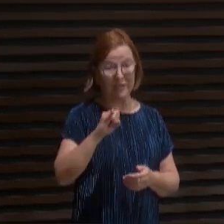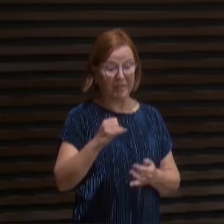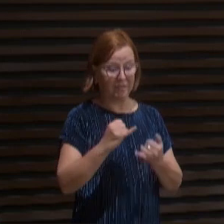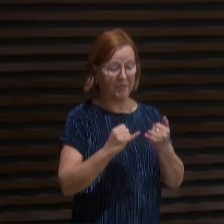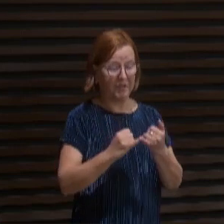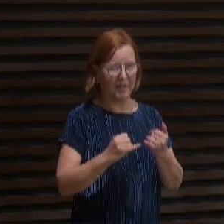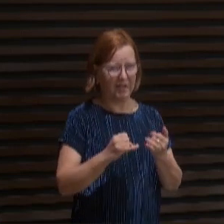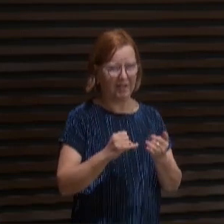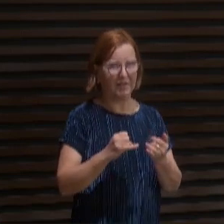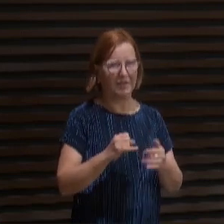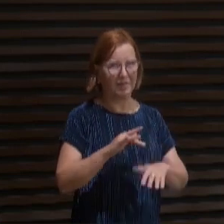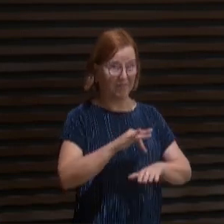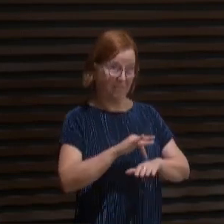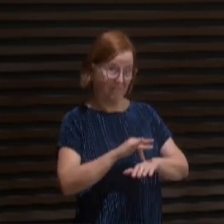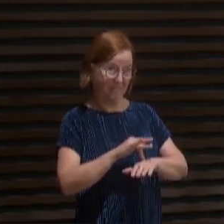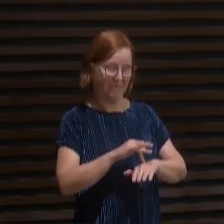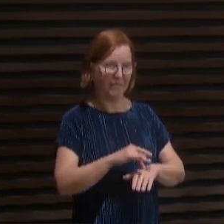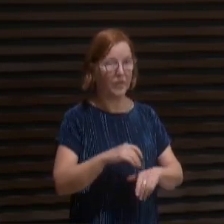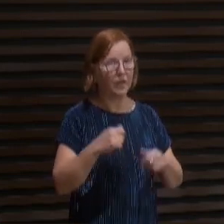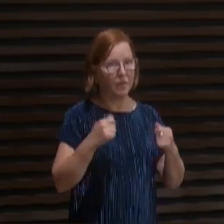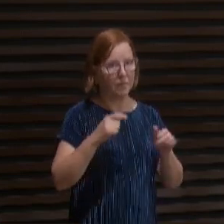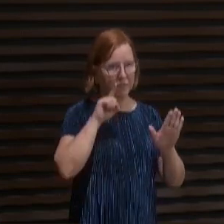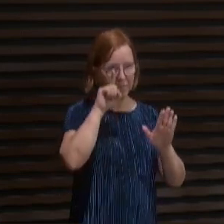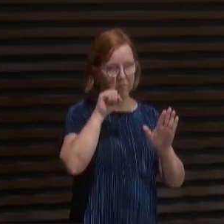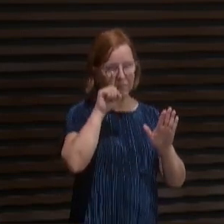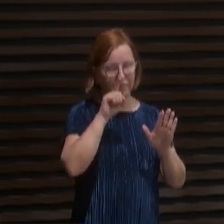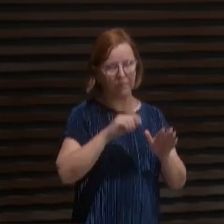Você precisa ter cuidado. Eu preciso ter cuidado.